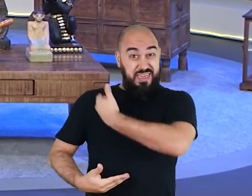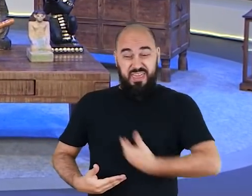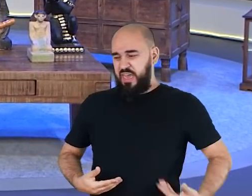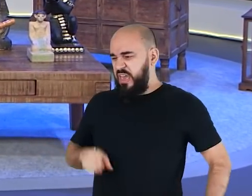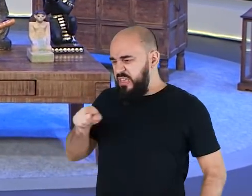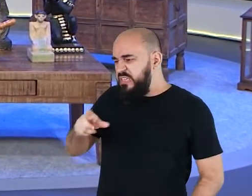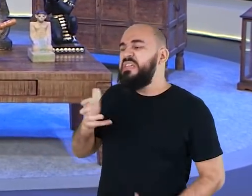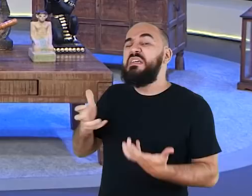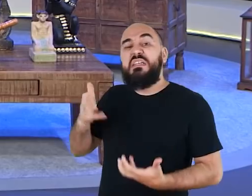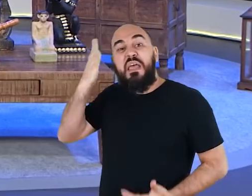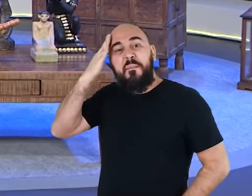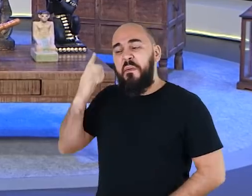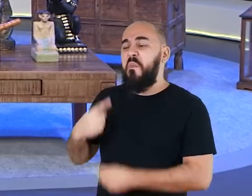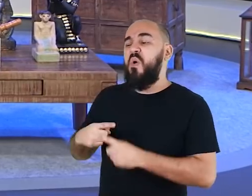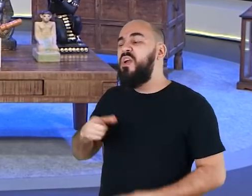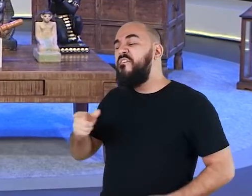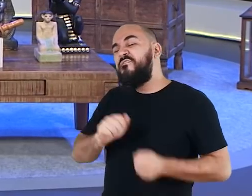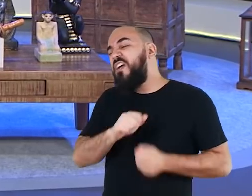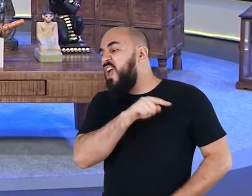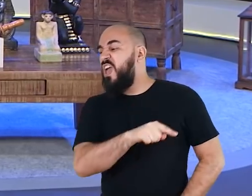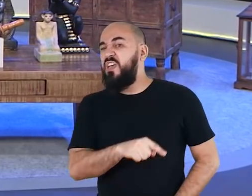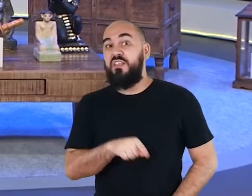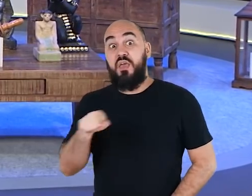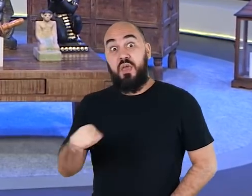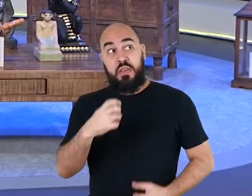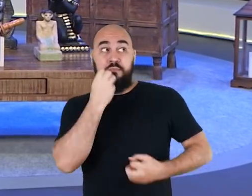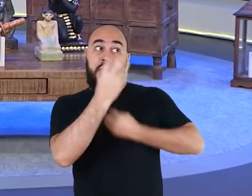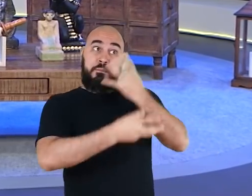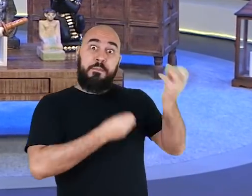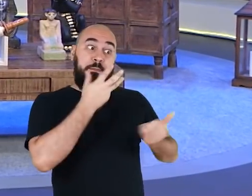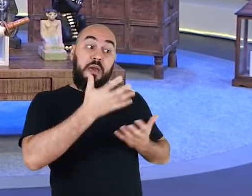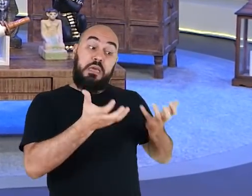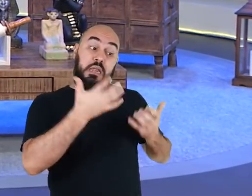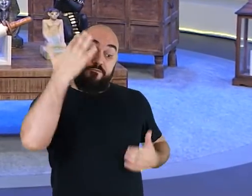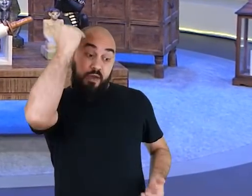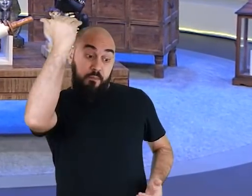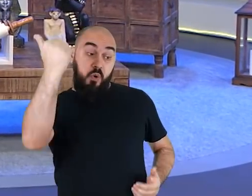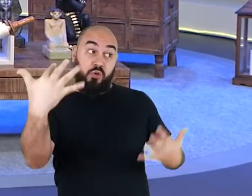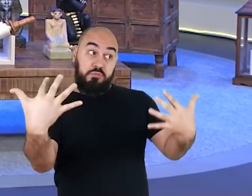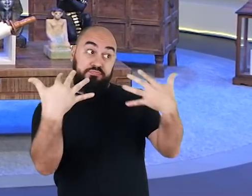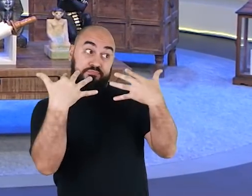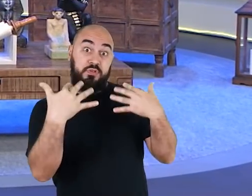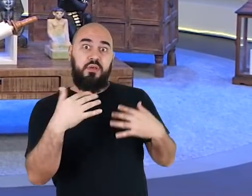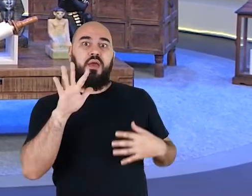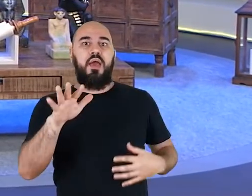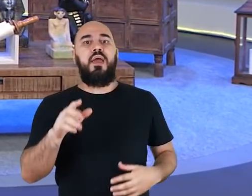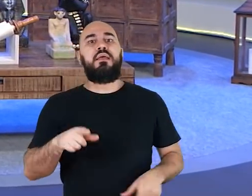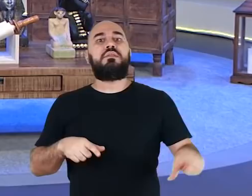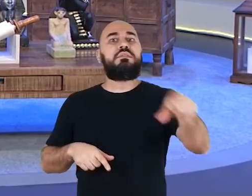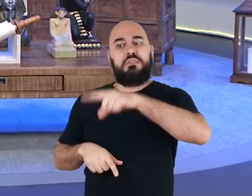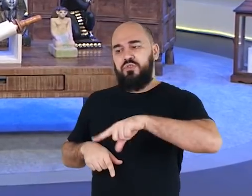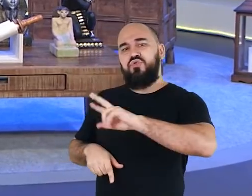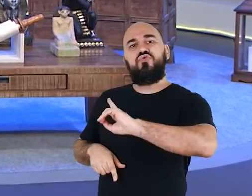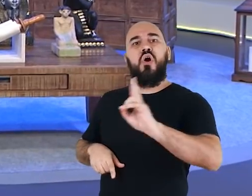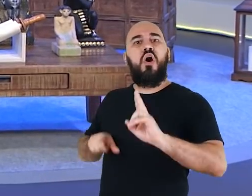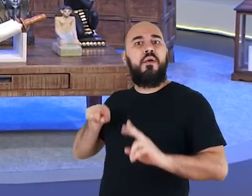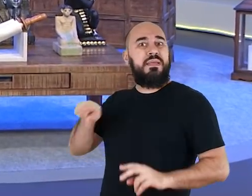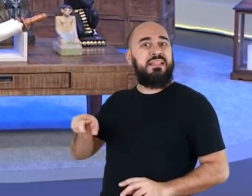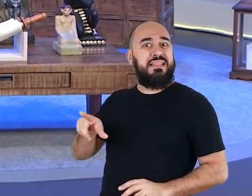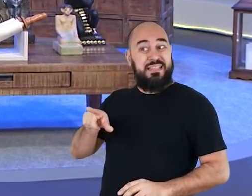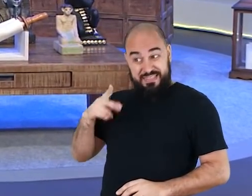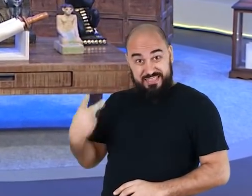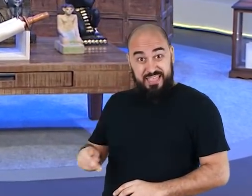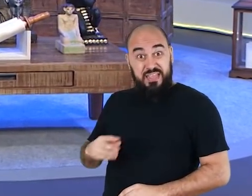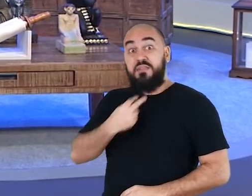de publicidade com seu ato terrorista, acabou proibindo, sob pena de morte, que o nome dele fosse registrado